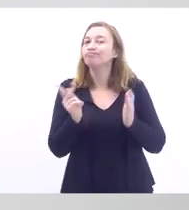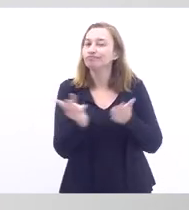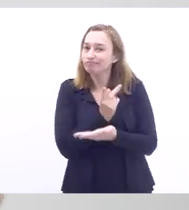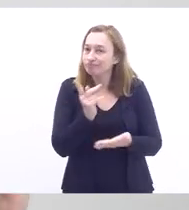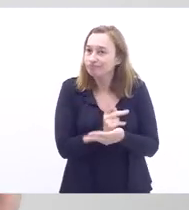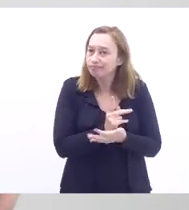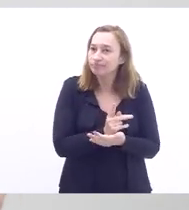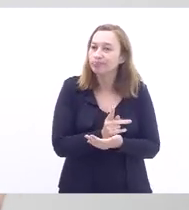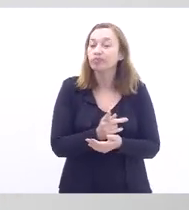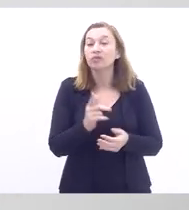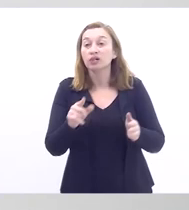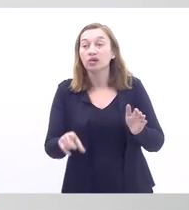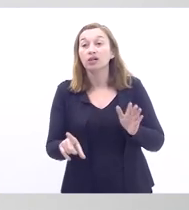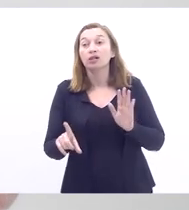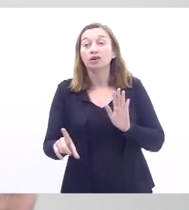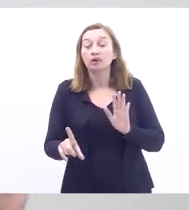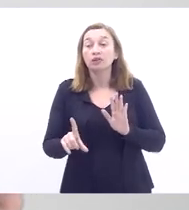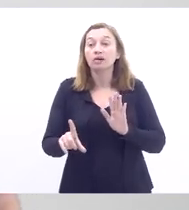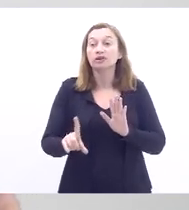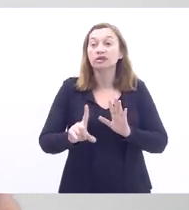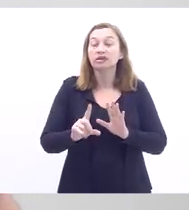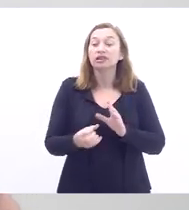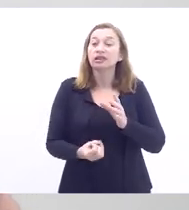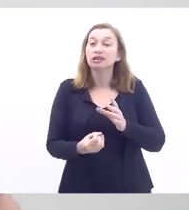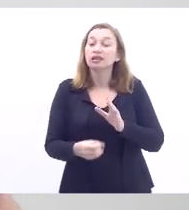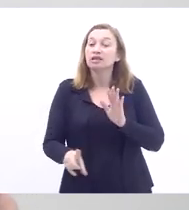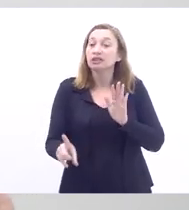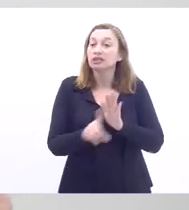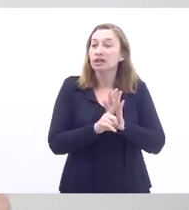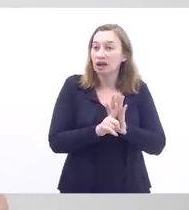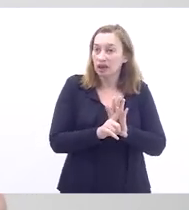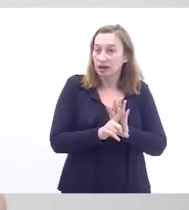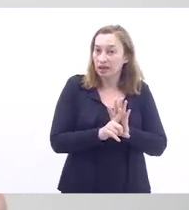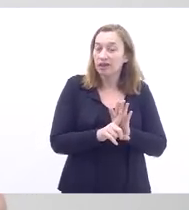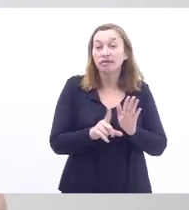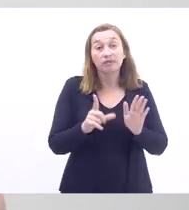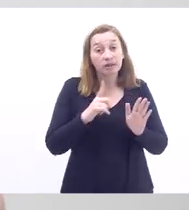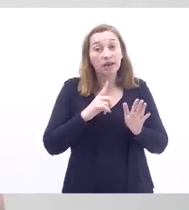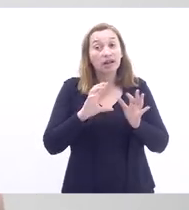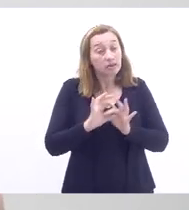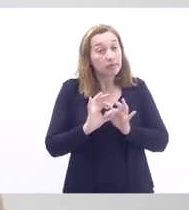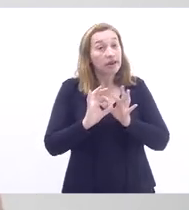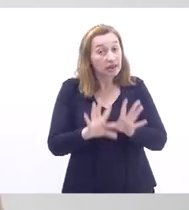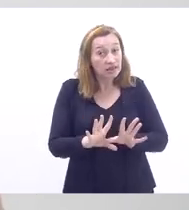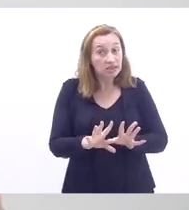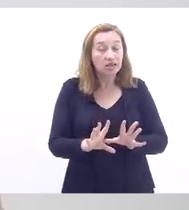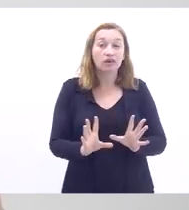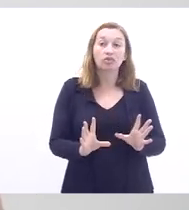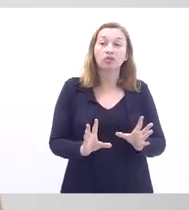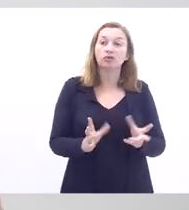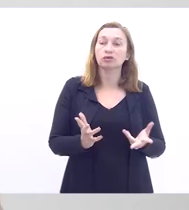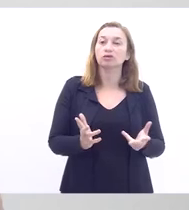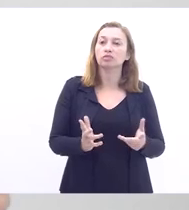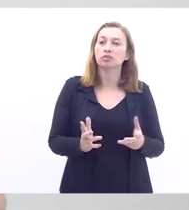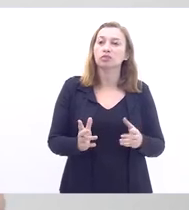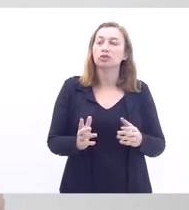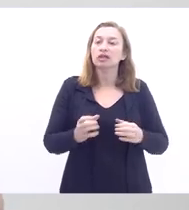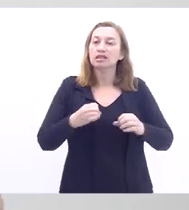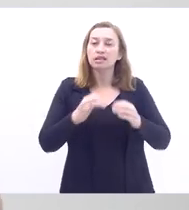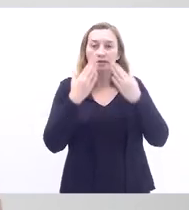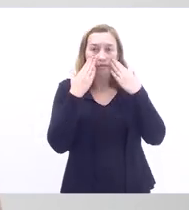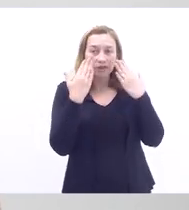que a gente colocou na lei que o Governo deveria ter colocado esse nas contas partidas E se a gente analisa o quadro da contrapartida que o governo